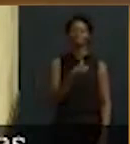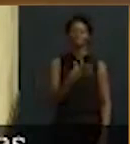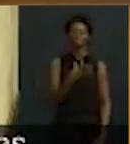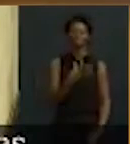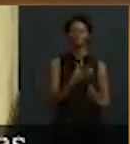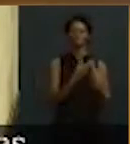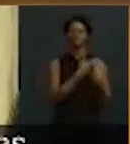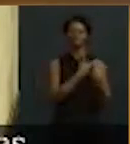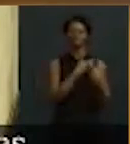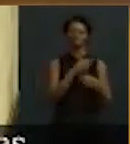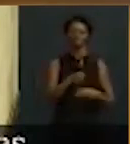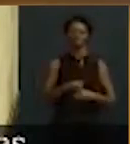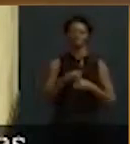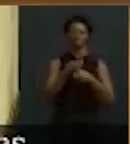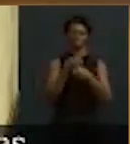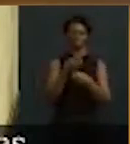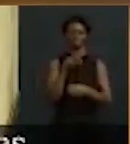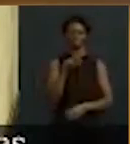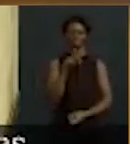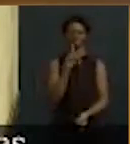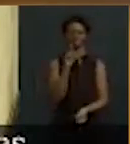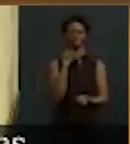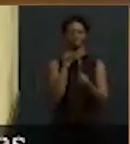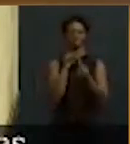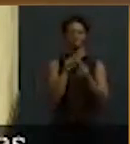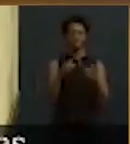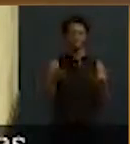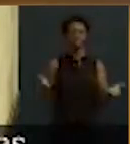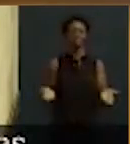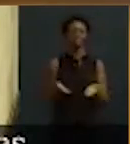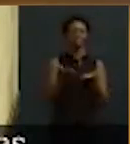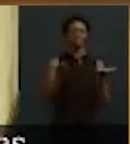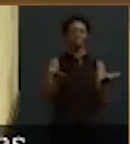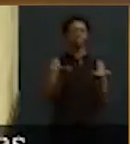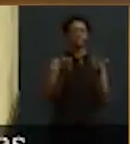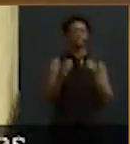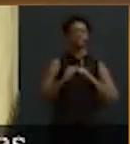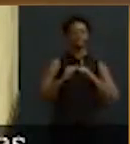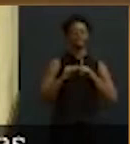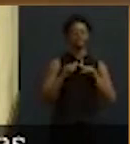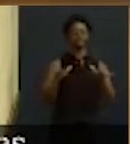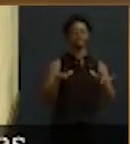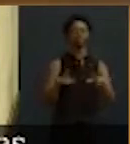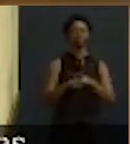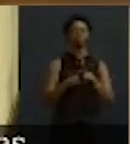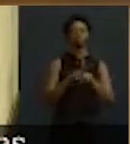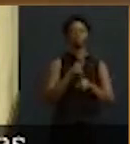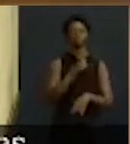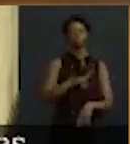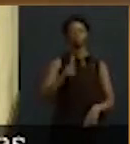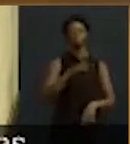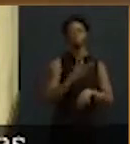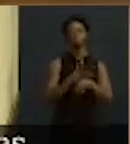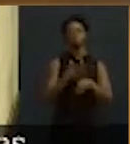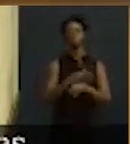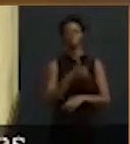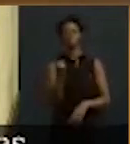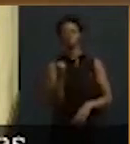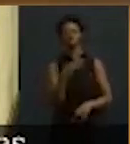prêmio. O seu objetivo é estimular a divulgação e a adoção de novas